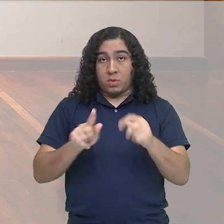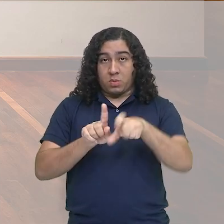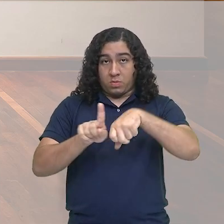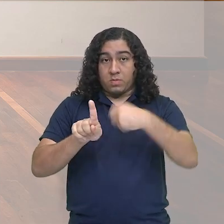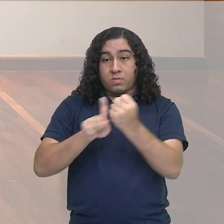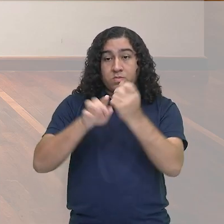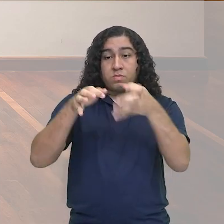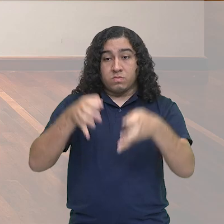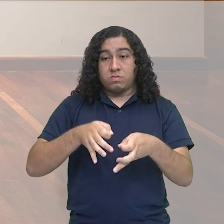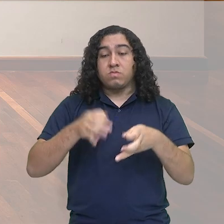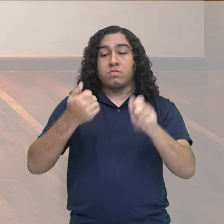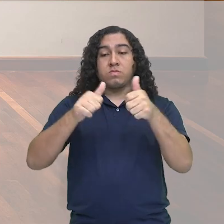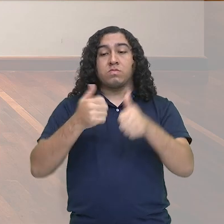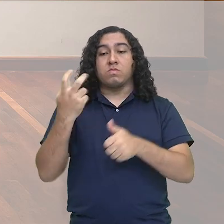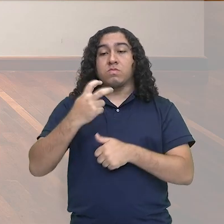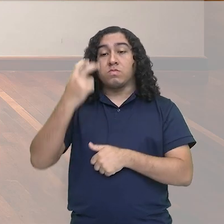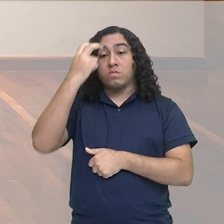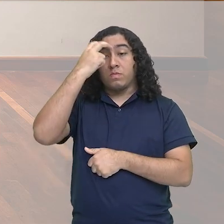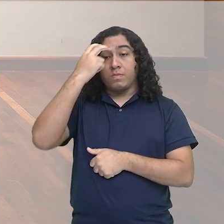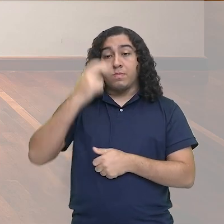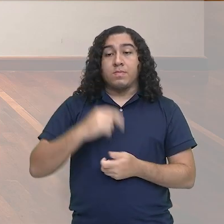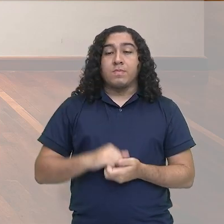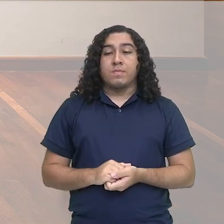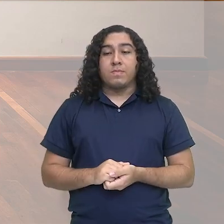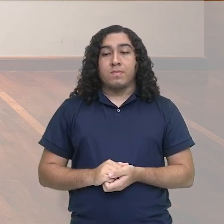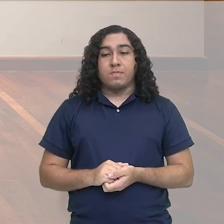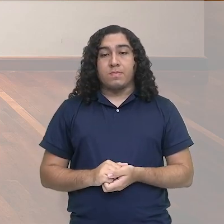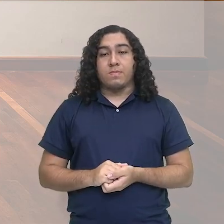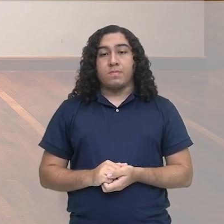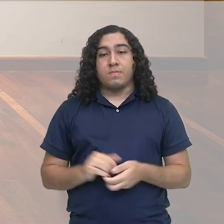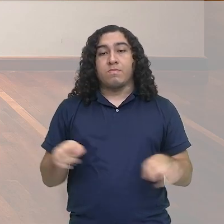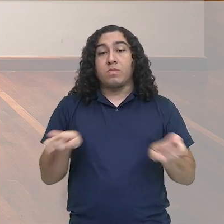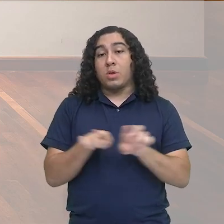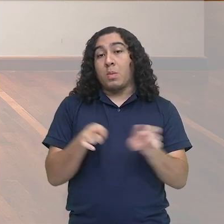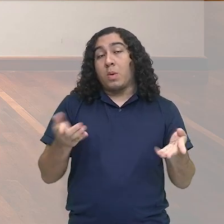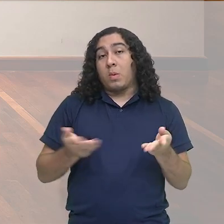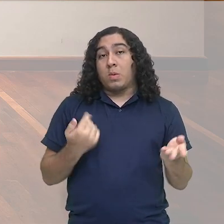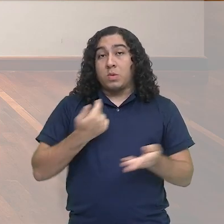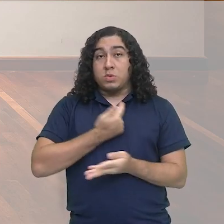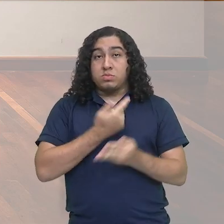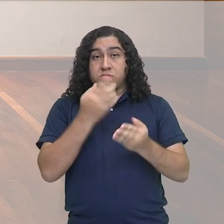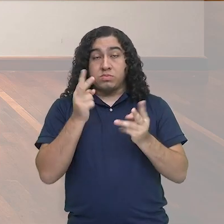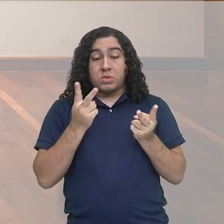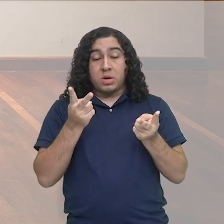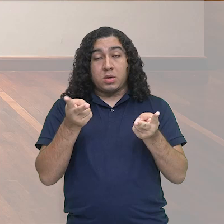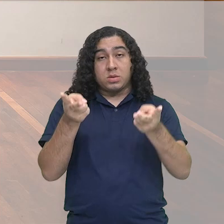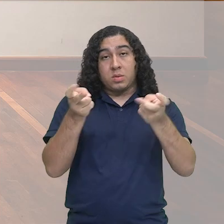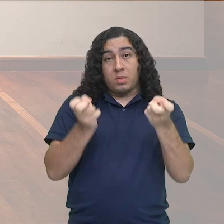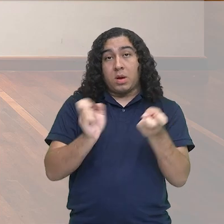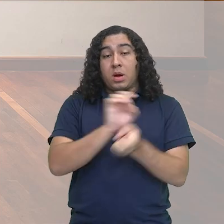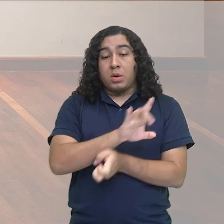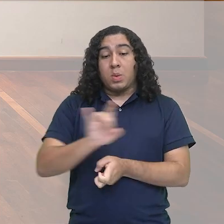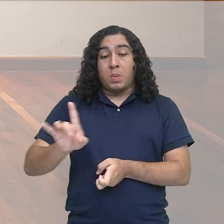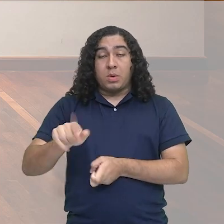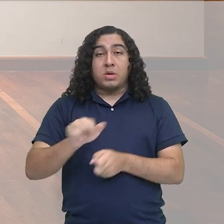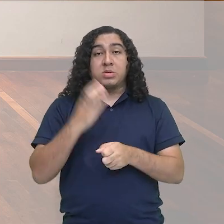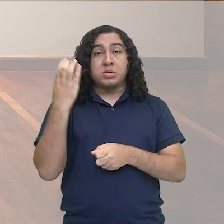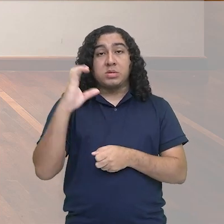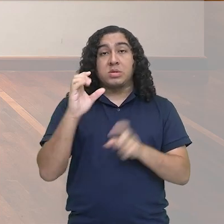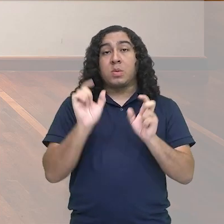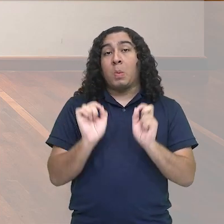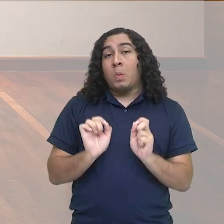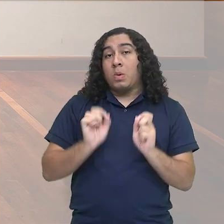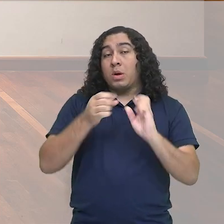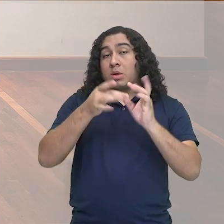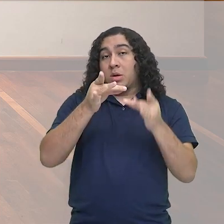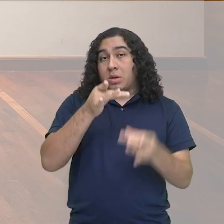sociedade, analisar as culturas, né? E aí nós vamos ver agora cada uma dessas ciências, em particular, o que trata cada uma delas.